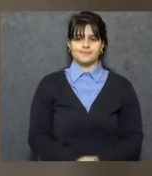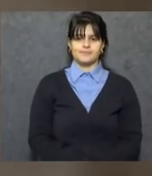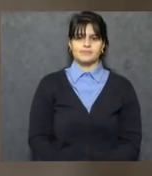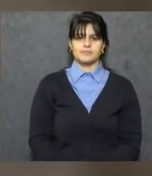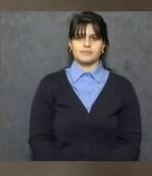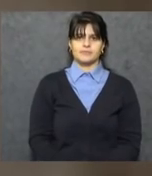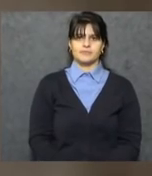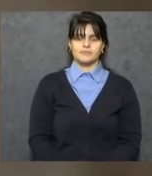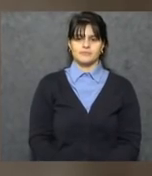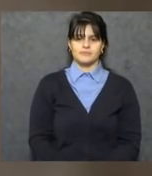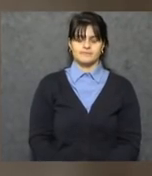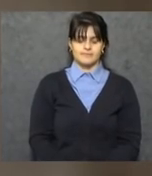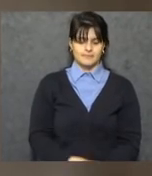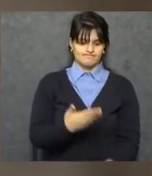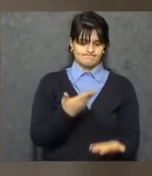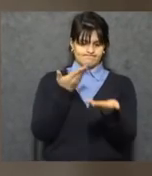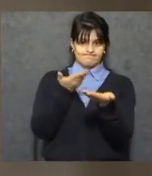O corpo de Cristo.